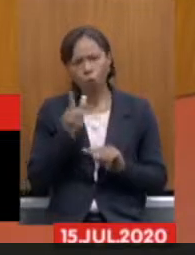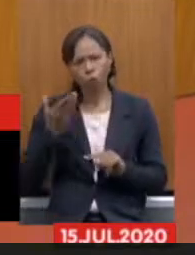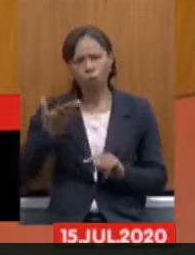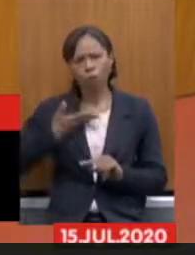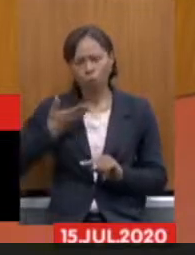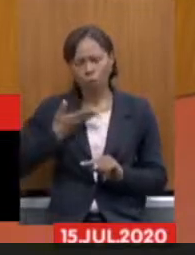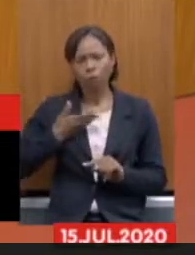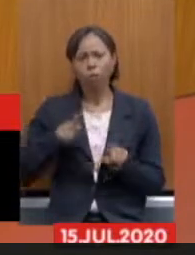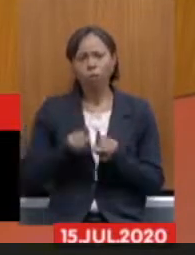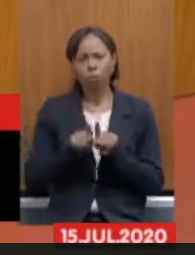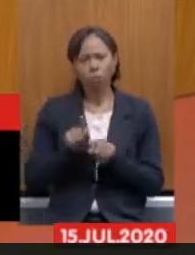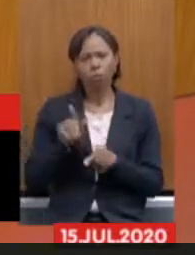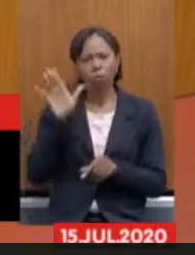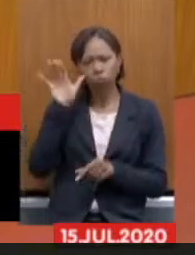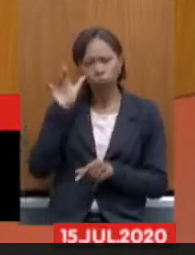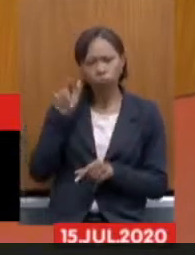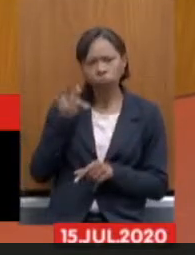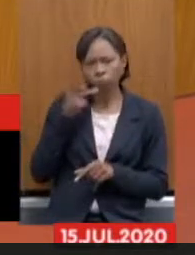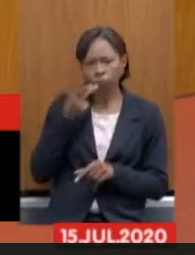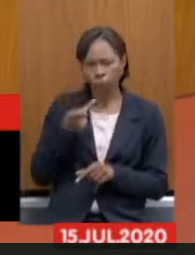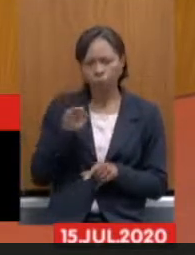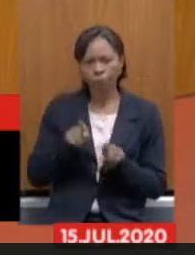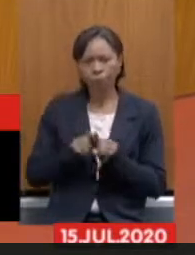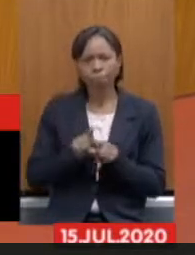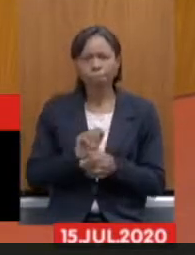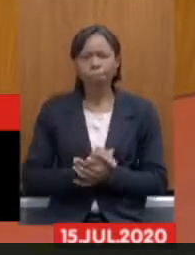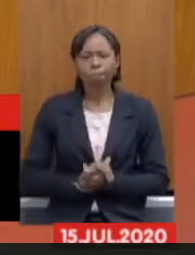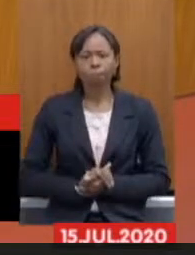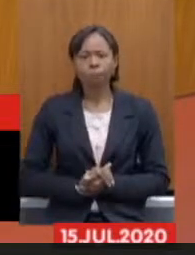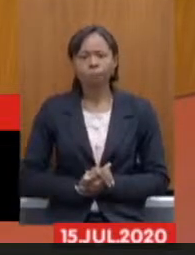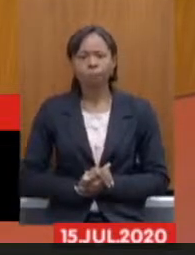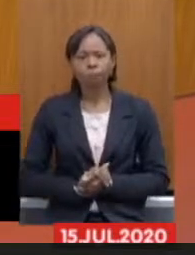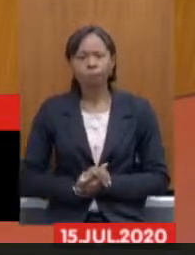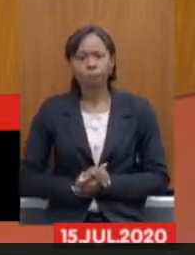aqui para a gente assistir quem é